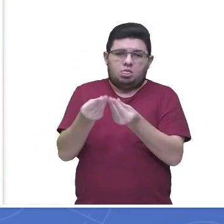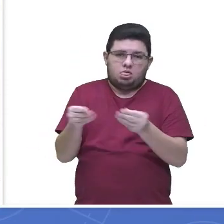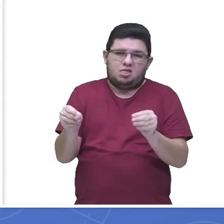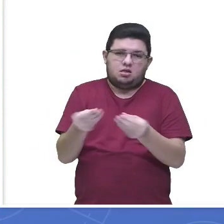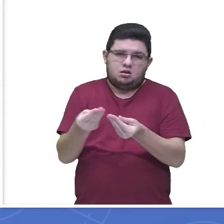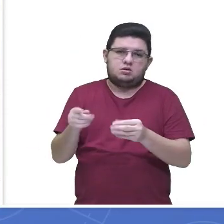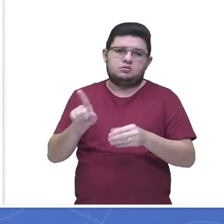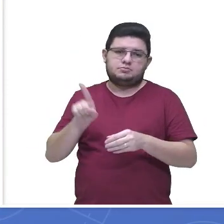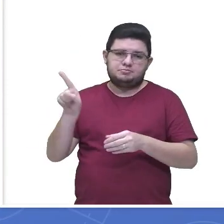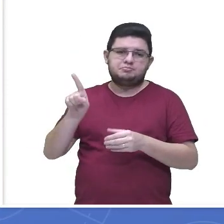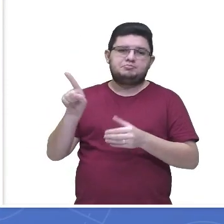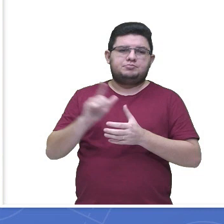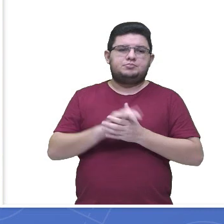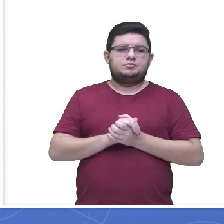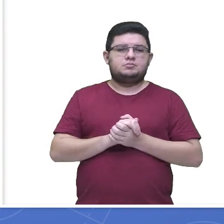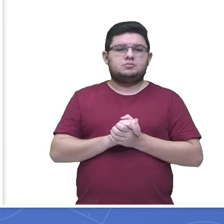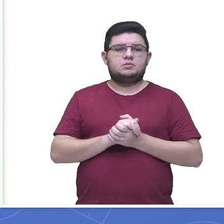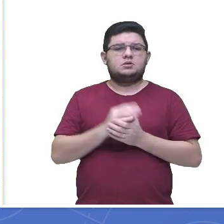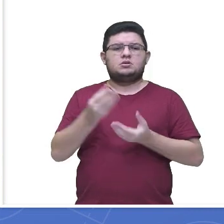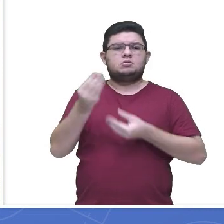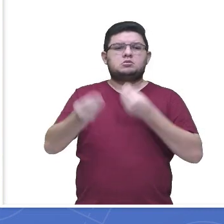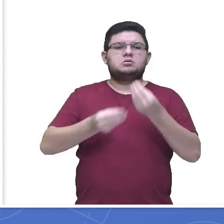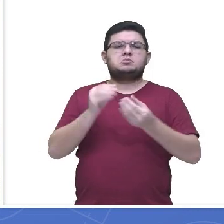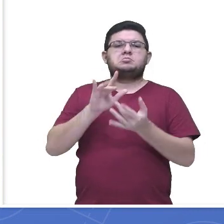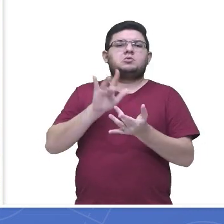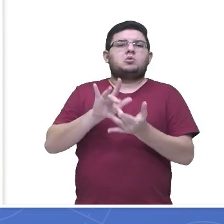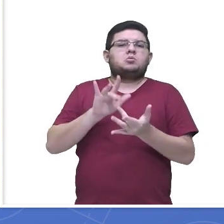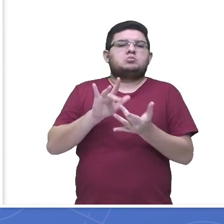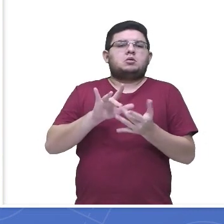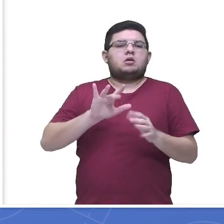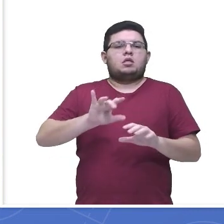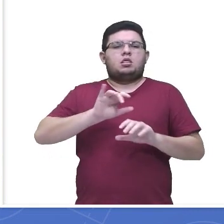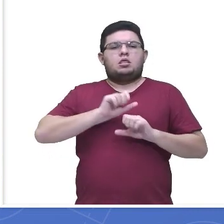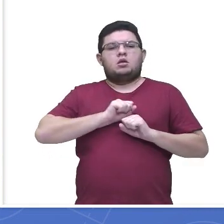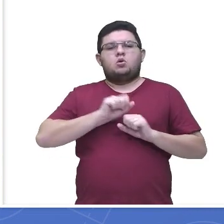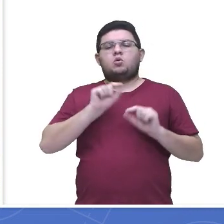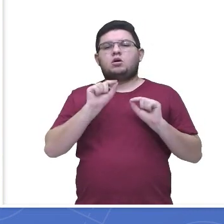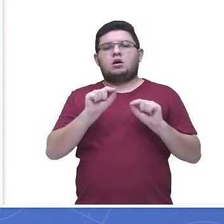de contágio. Nós temos aí, ó, água ou